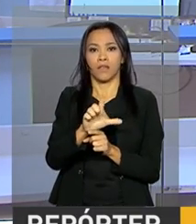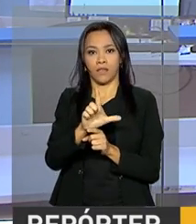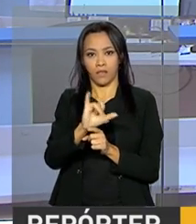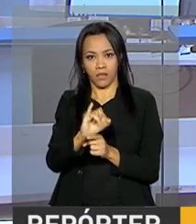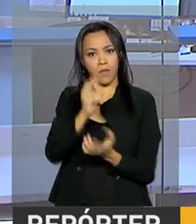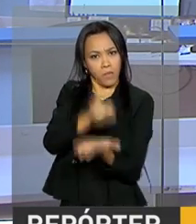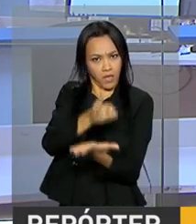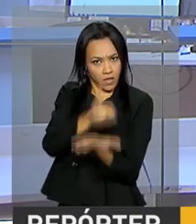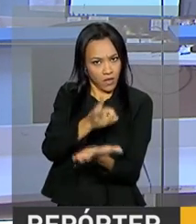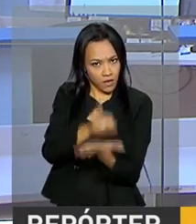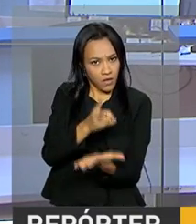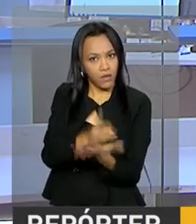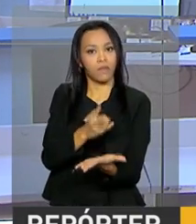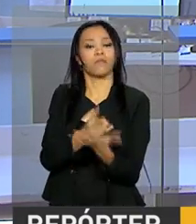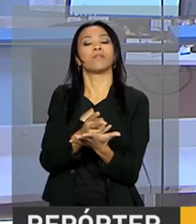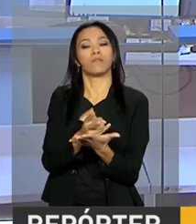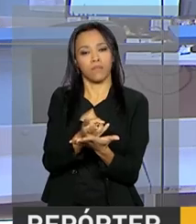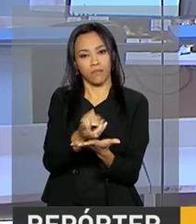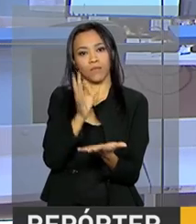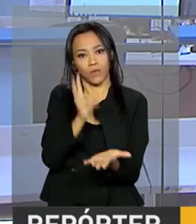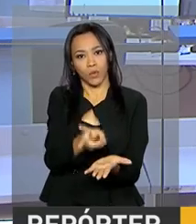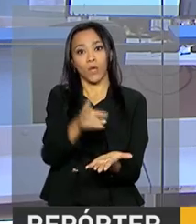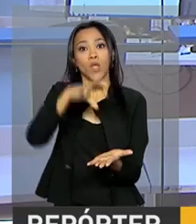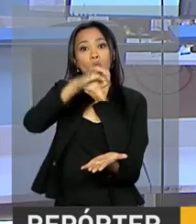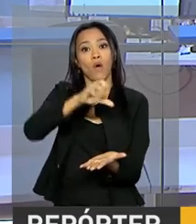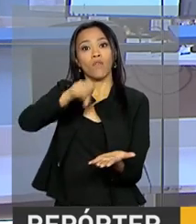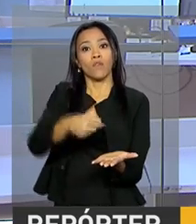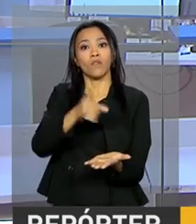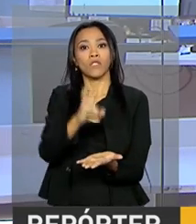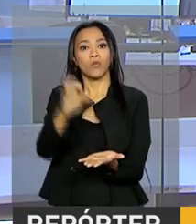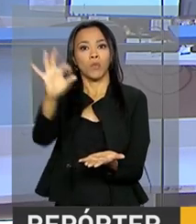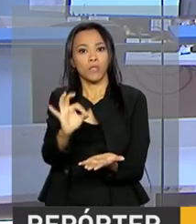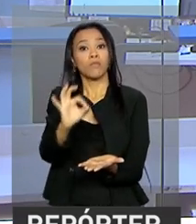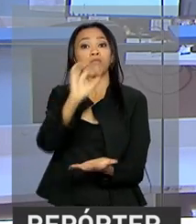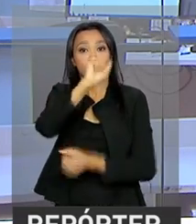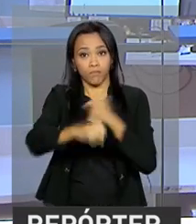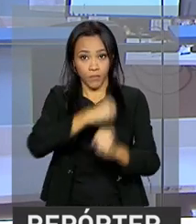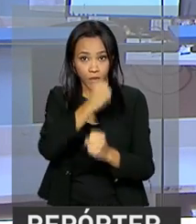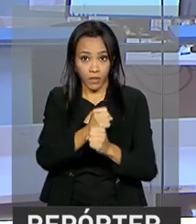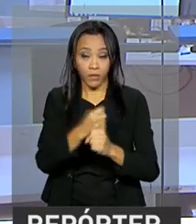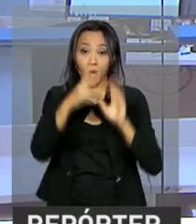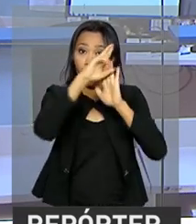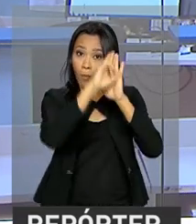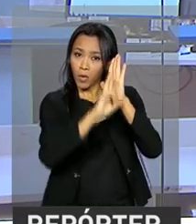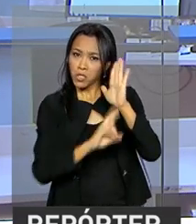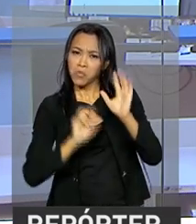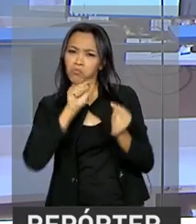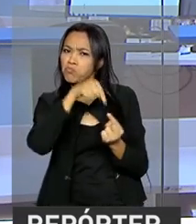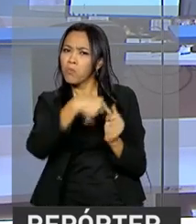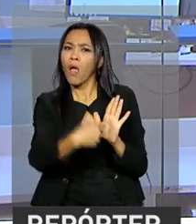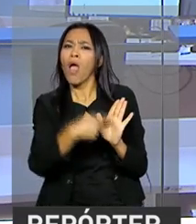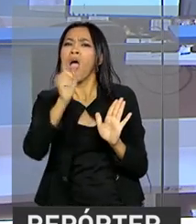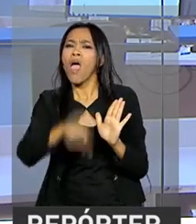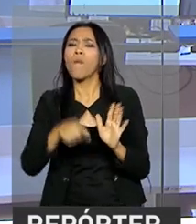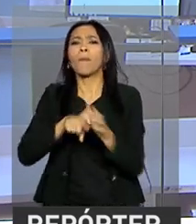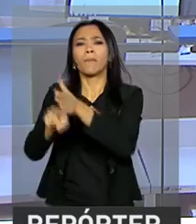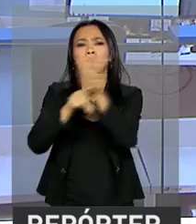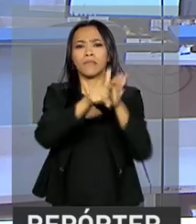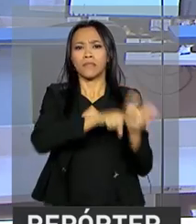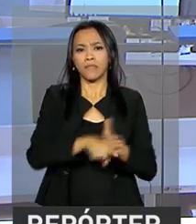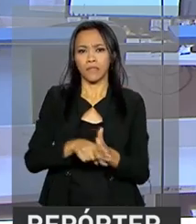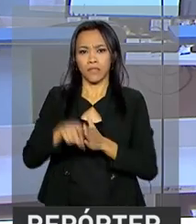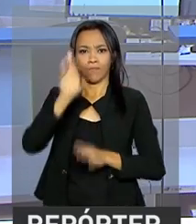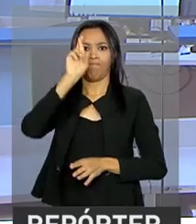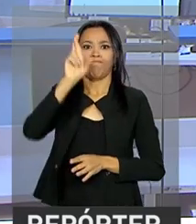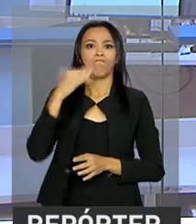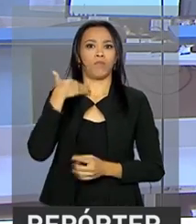previsão da semana passada 99,5% ao ano o boletim Focus é uma pesquisa feita toda a semana